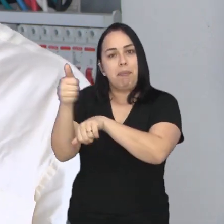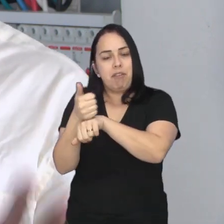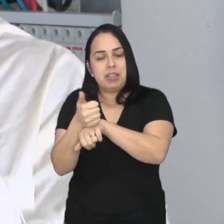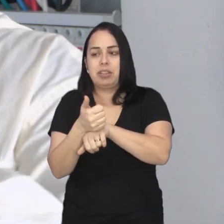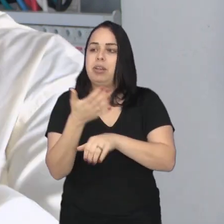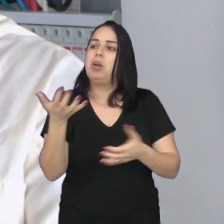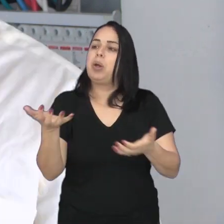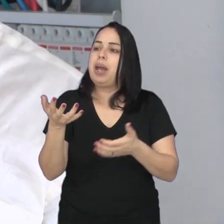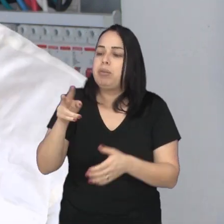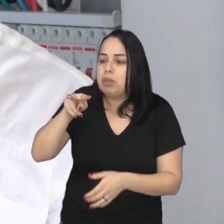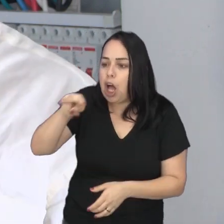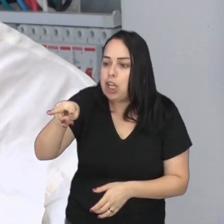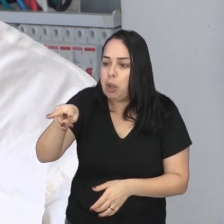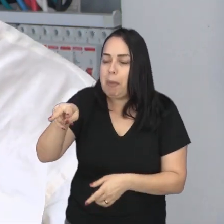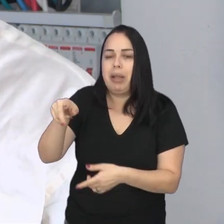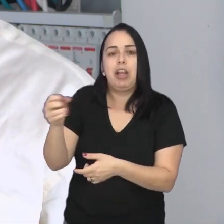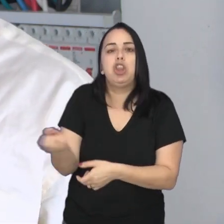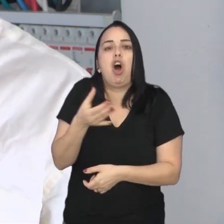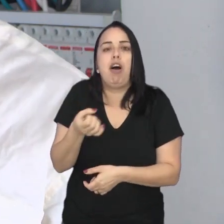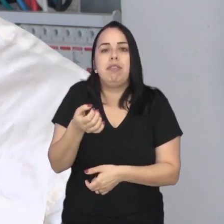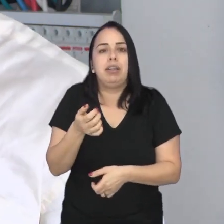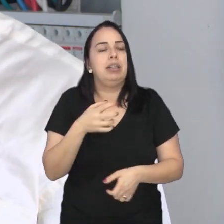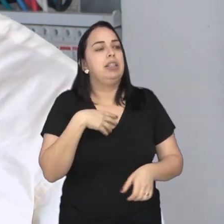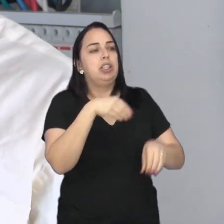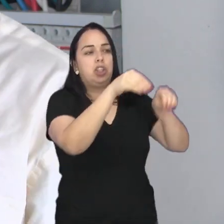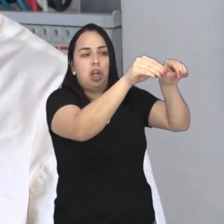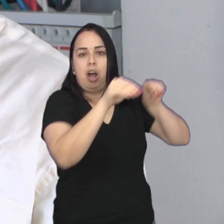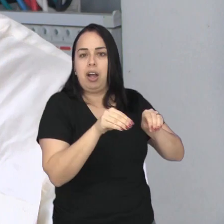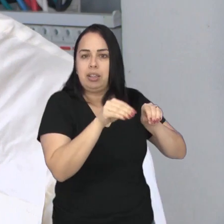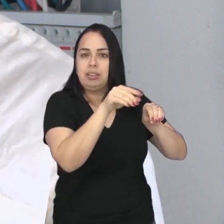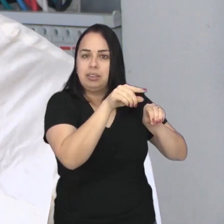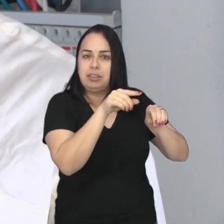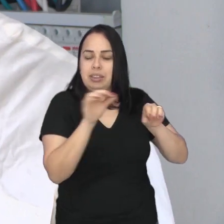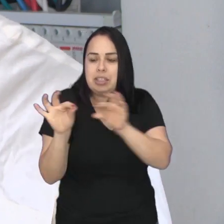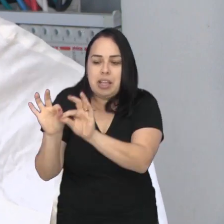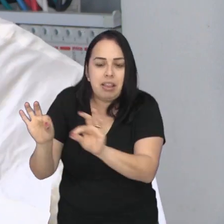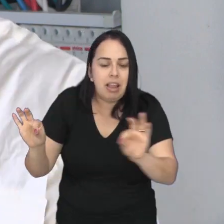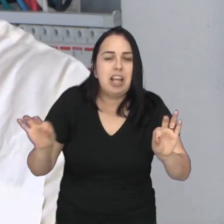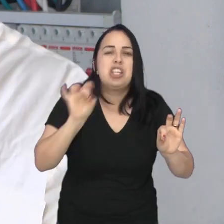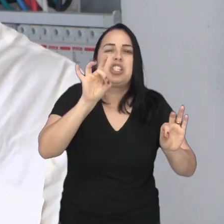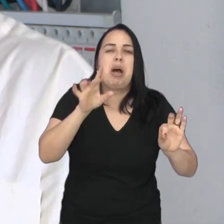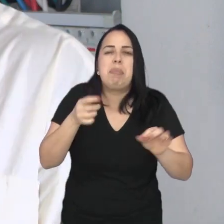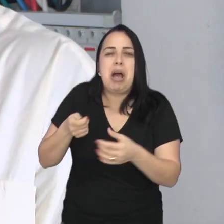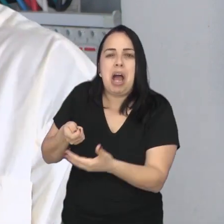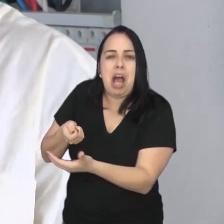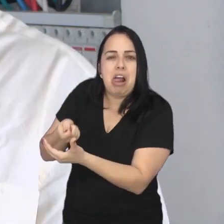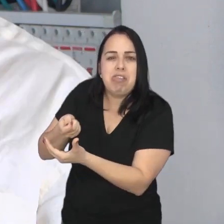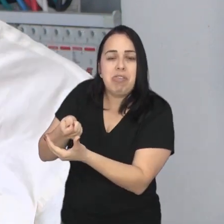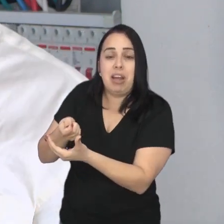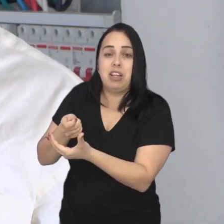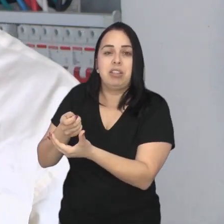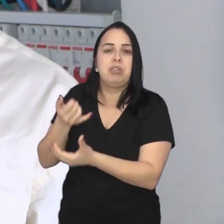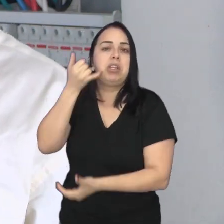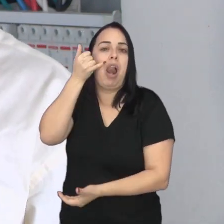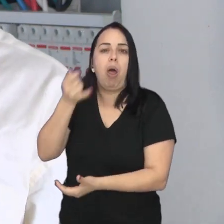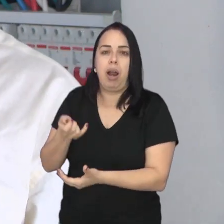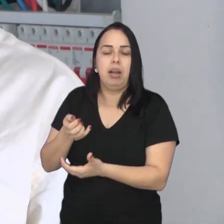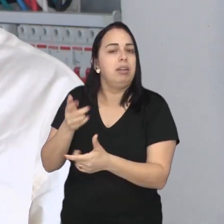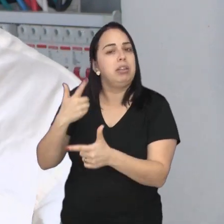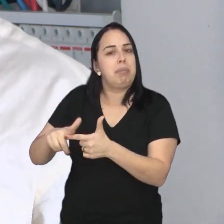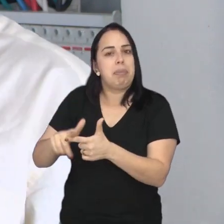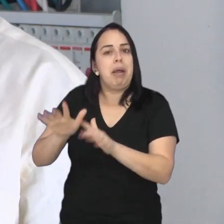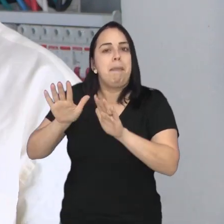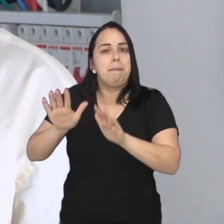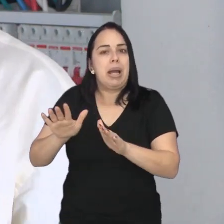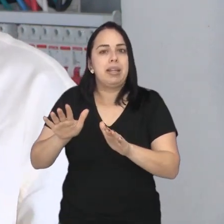dizer, estou querendo colocar essa tomada aqui, tem problema? Eu só vou ligar o cabinho do celular e tal. Geralmente não tem problema. Agora,